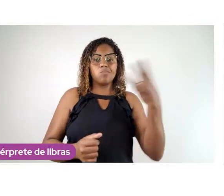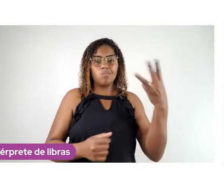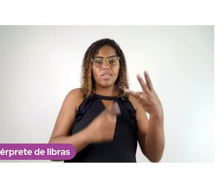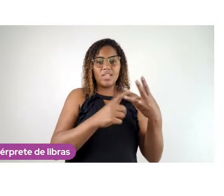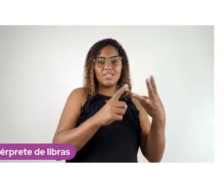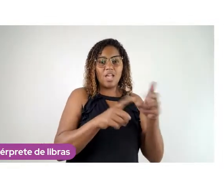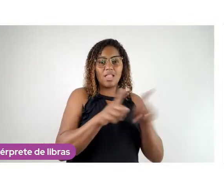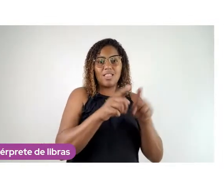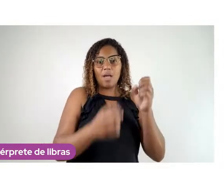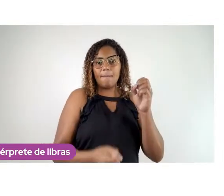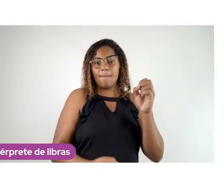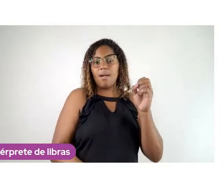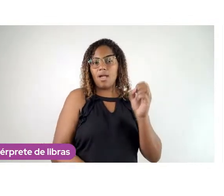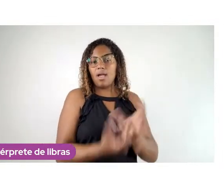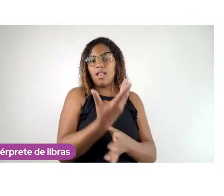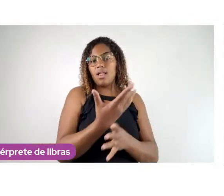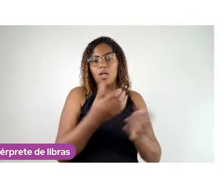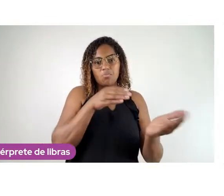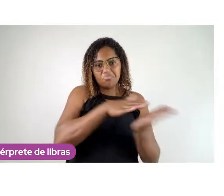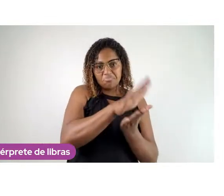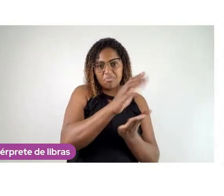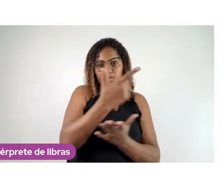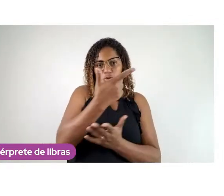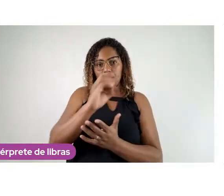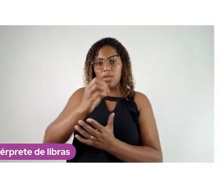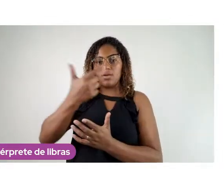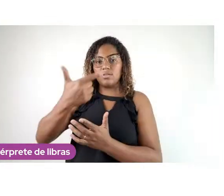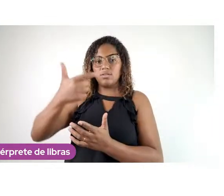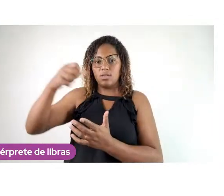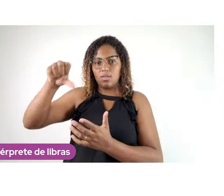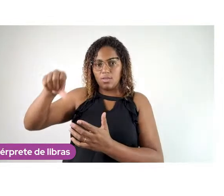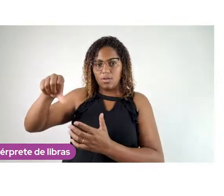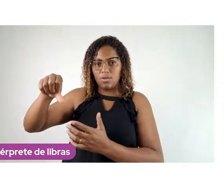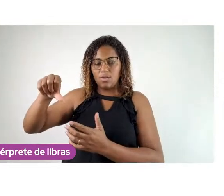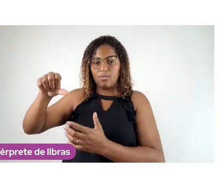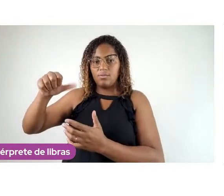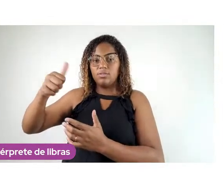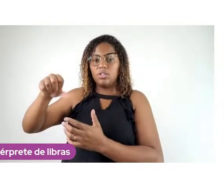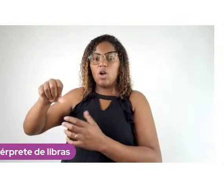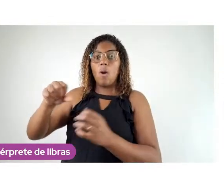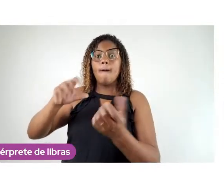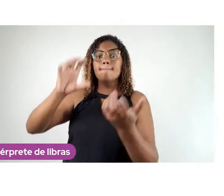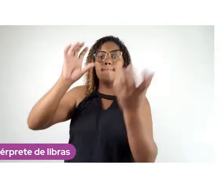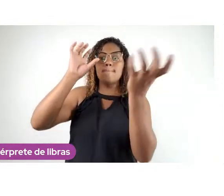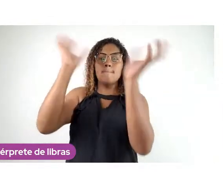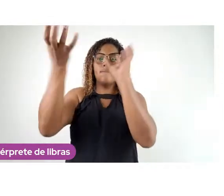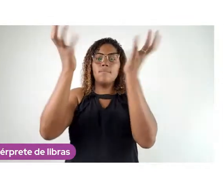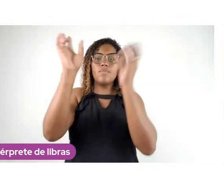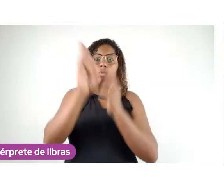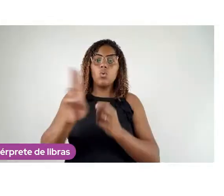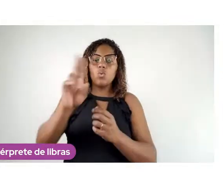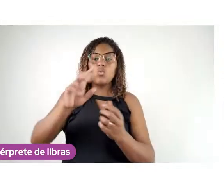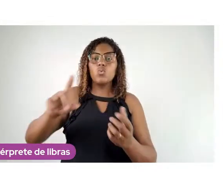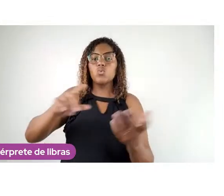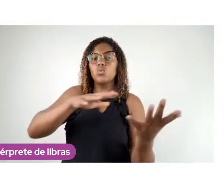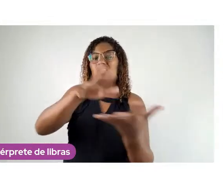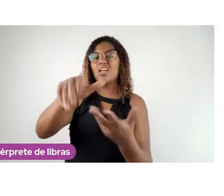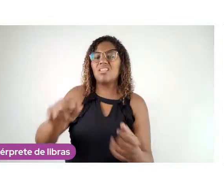em 2019, especial sobre mudança do clima e usos da terra, porque desmatamento